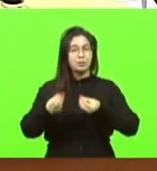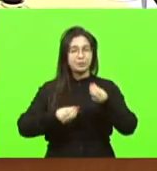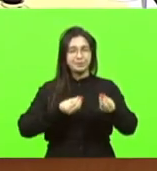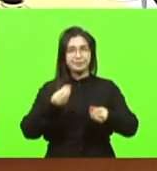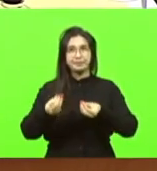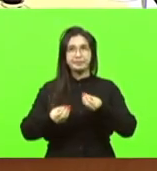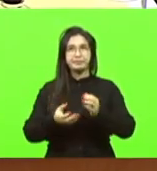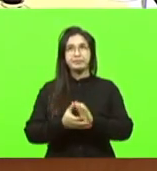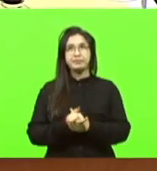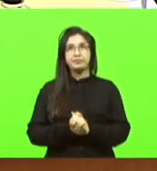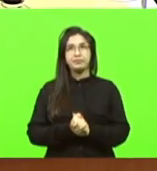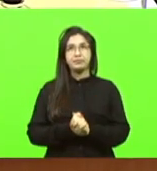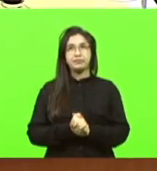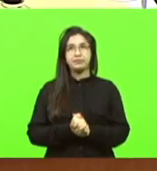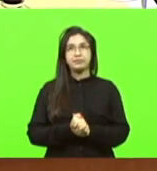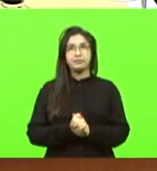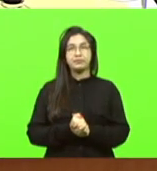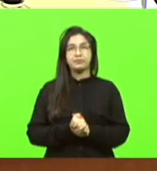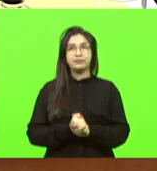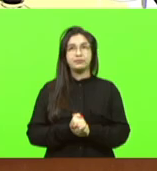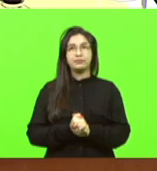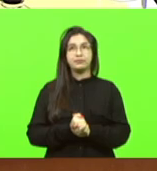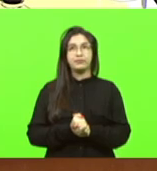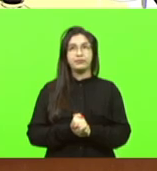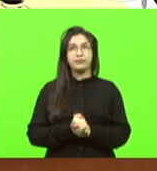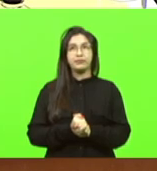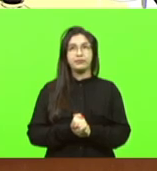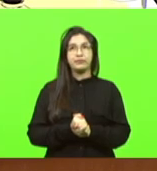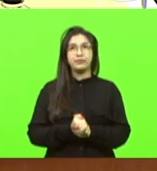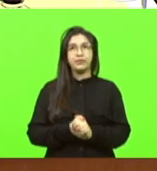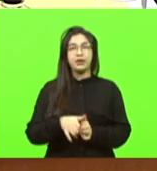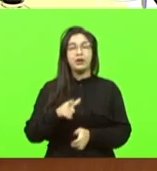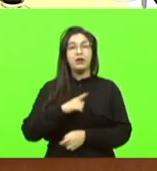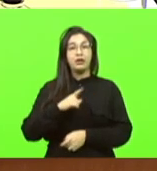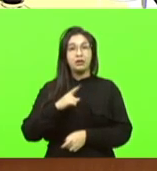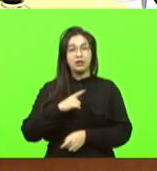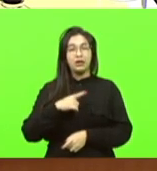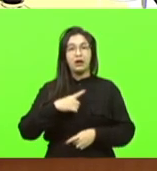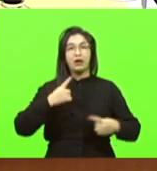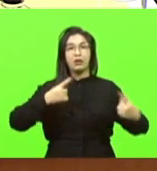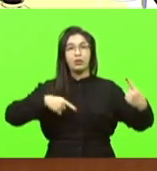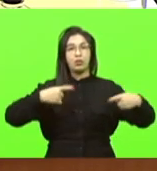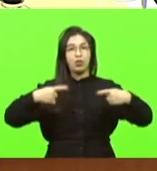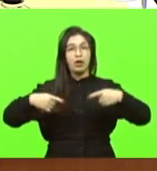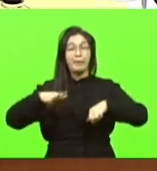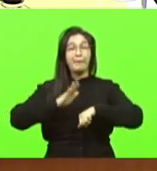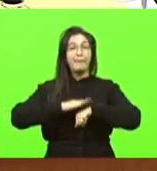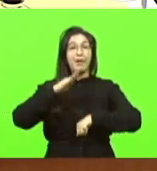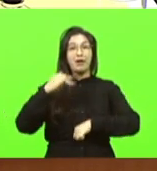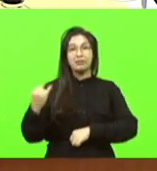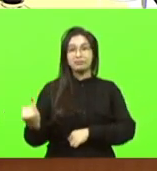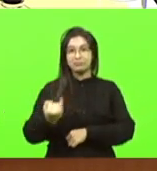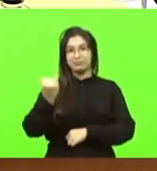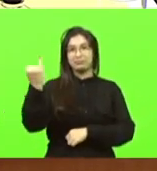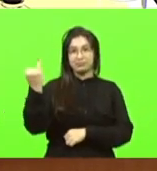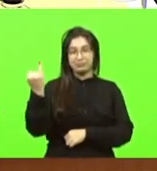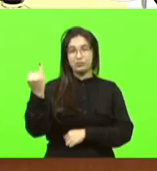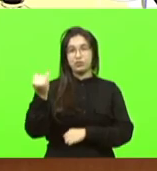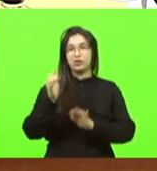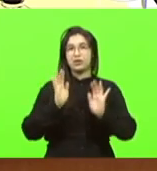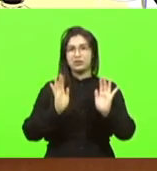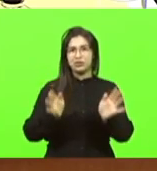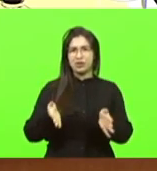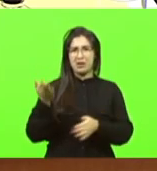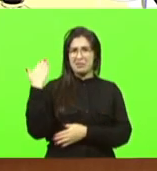e tenha tido está tendo aqui um dos debates é mais importantes que já